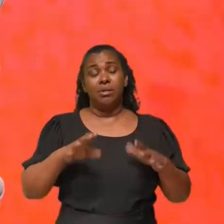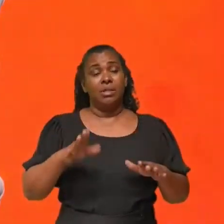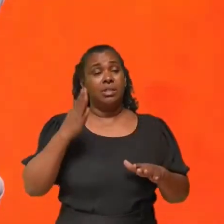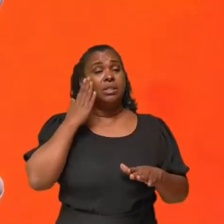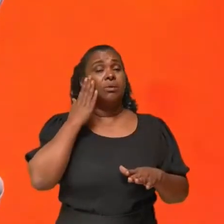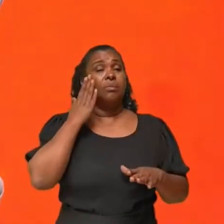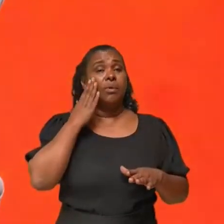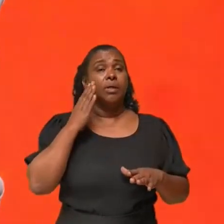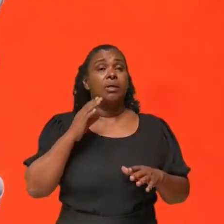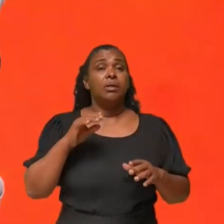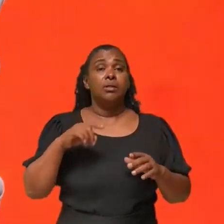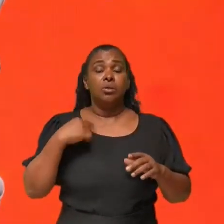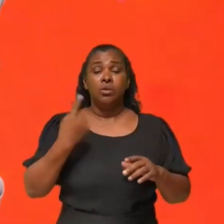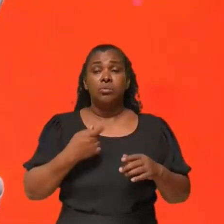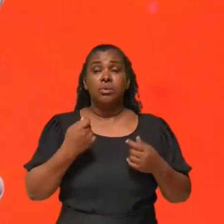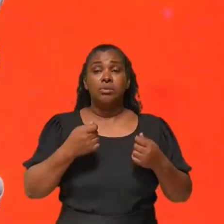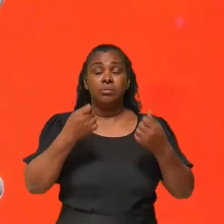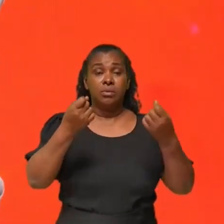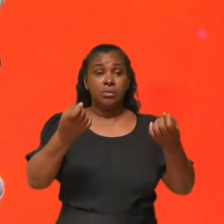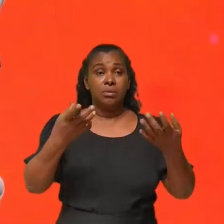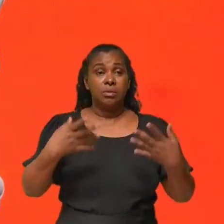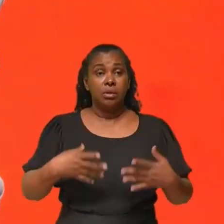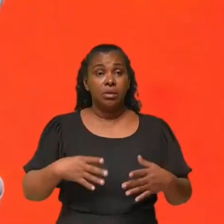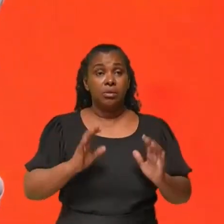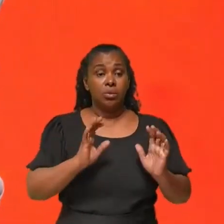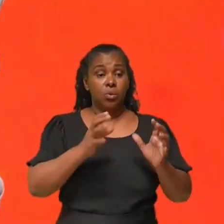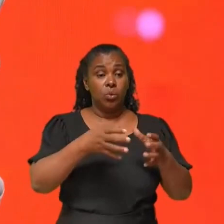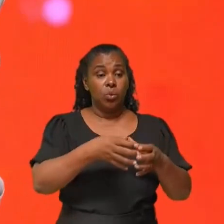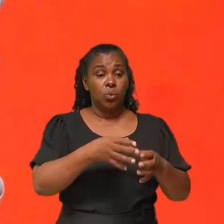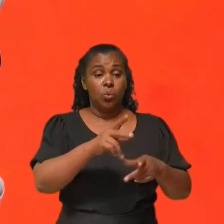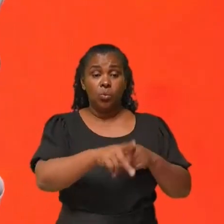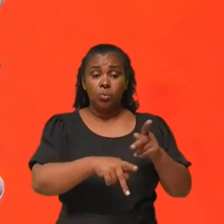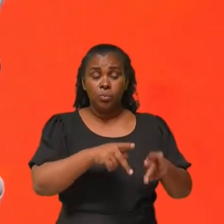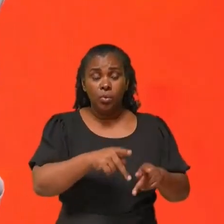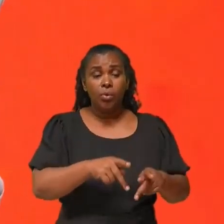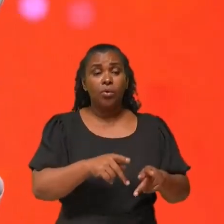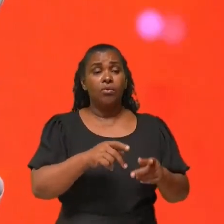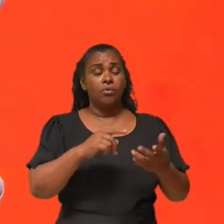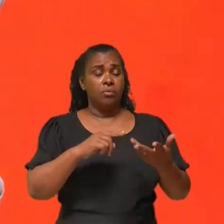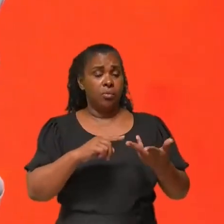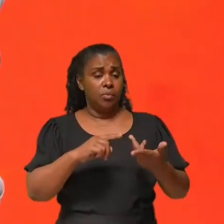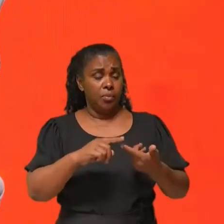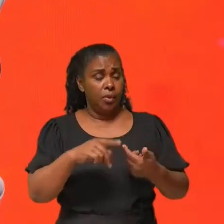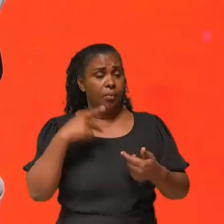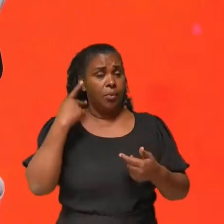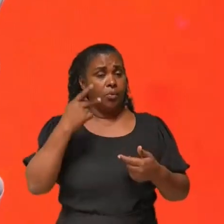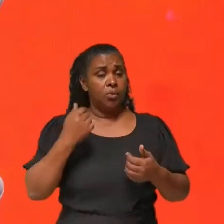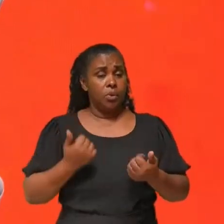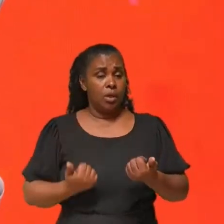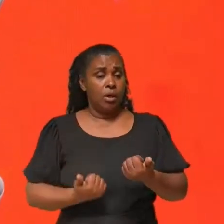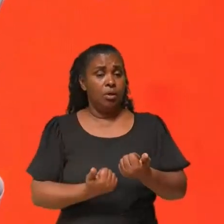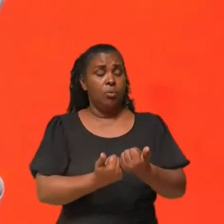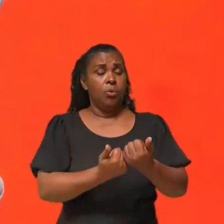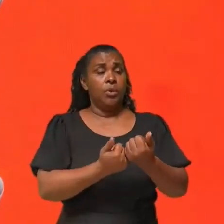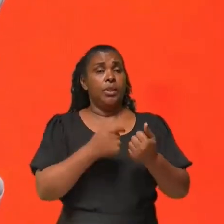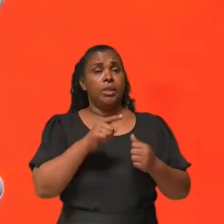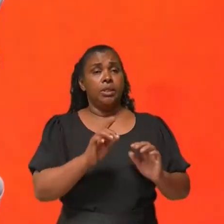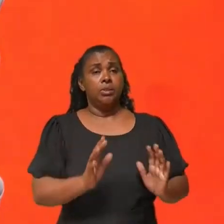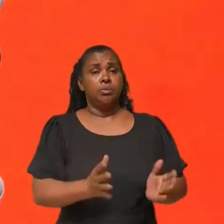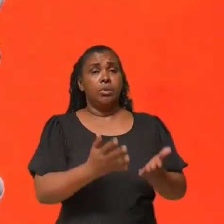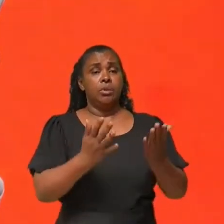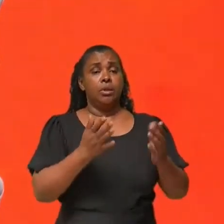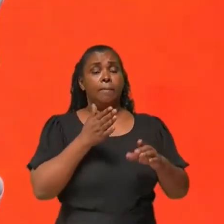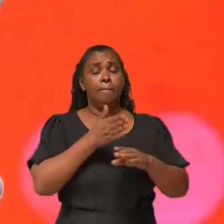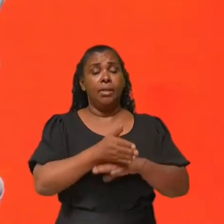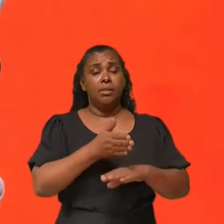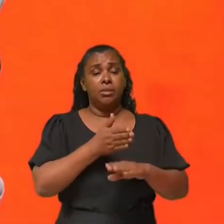termos do cidadão, nas condições do cidadão, em como a política pública é útil para ele, não estimular ele a participar, a se envolver, a contribuir,